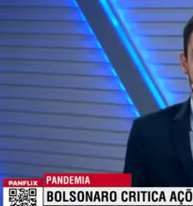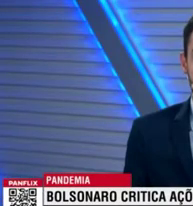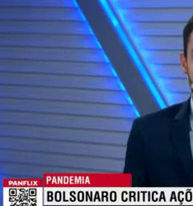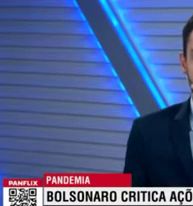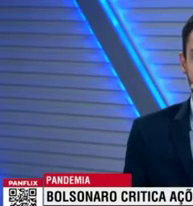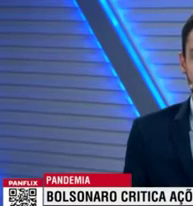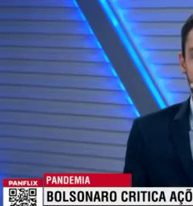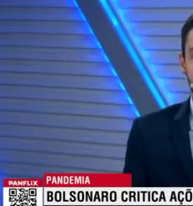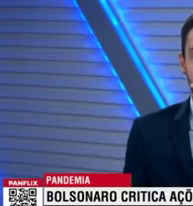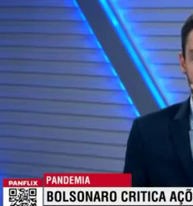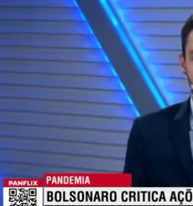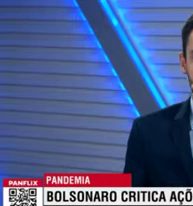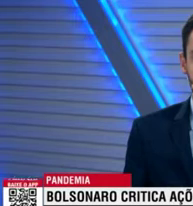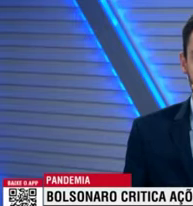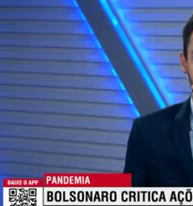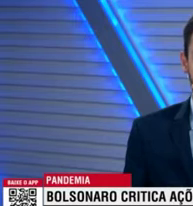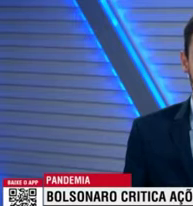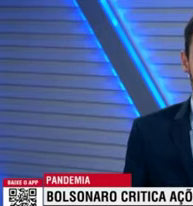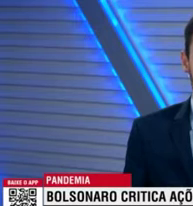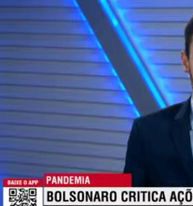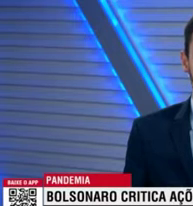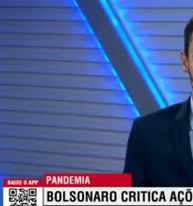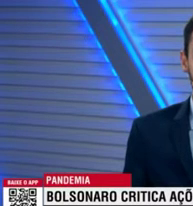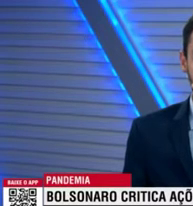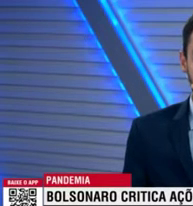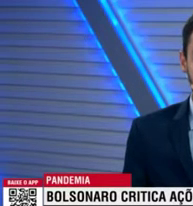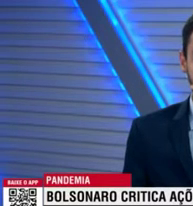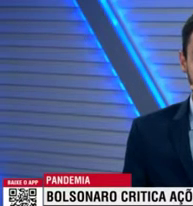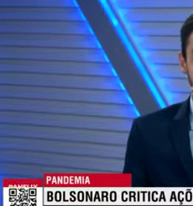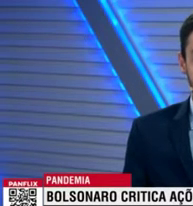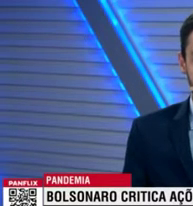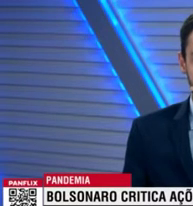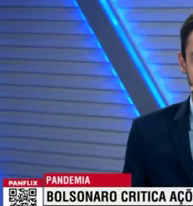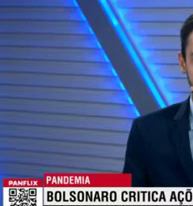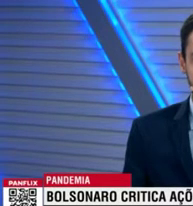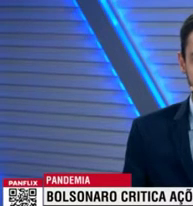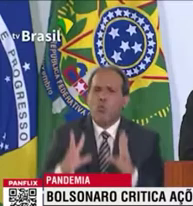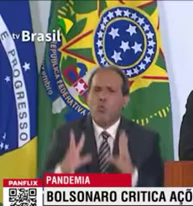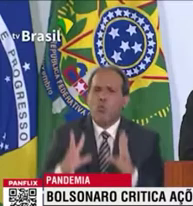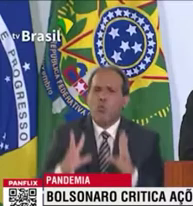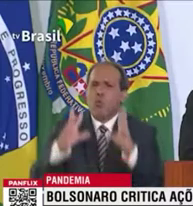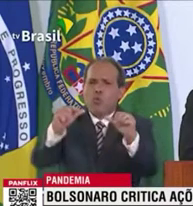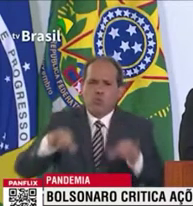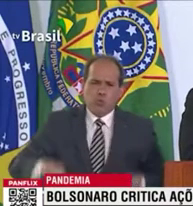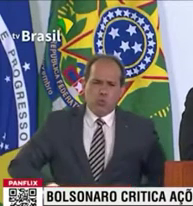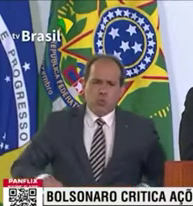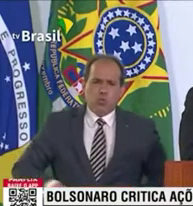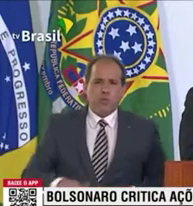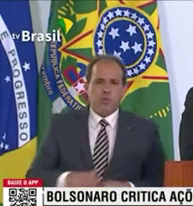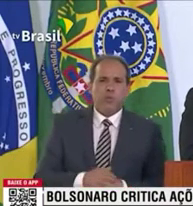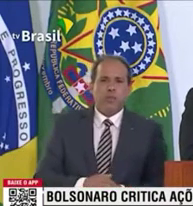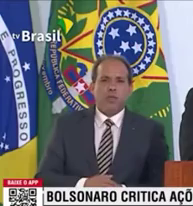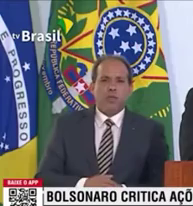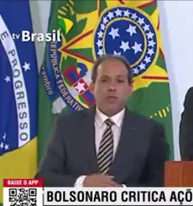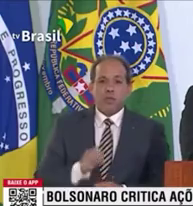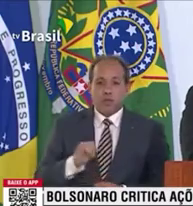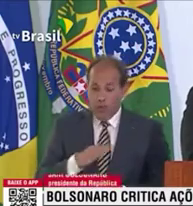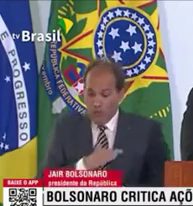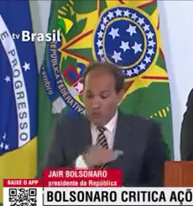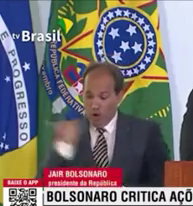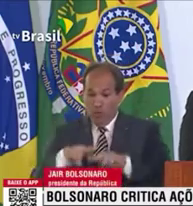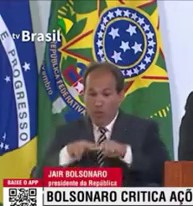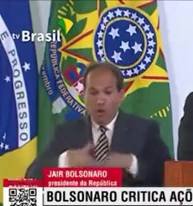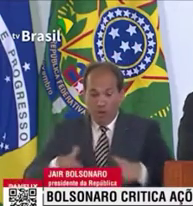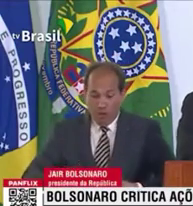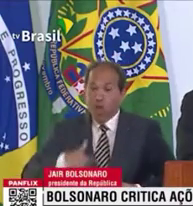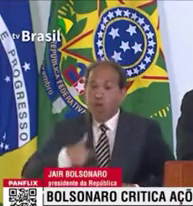O presidente disse que foi impedido de tomar decisões em plena pandemia, em plena crise. E a morte por fome, como